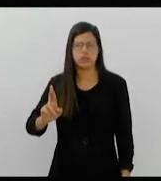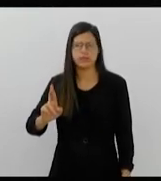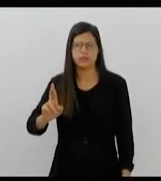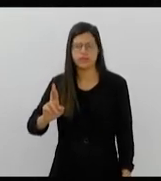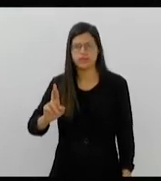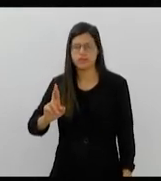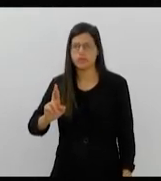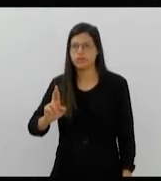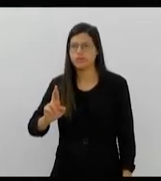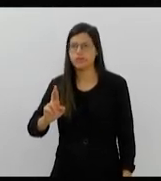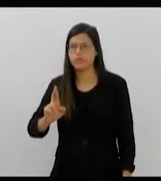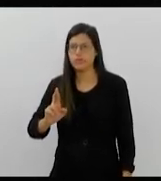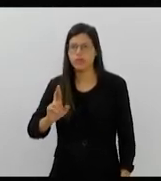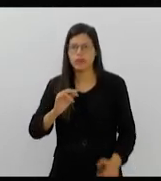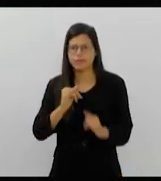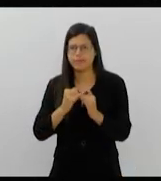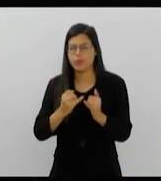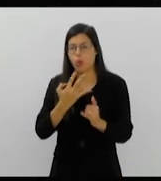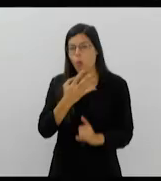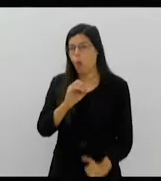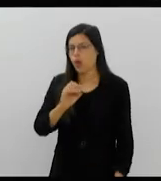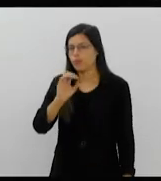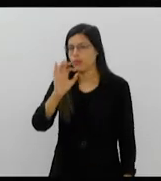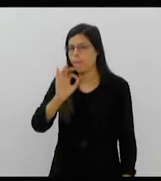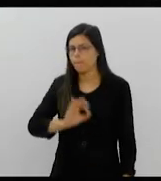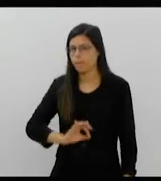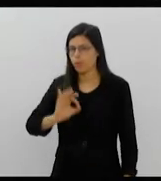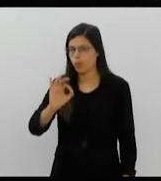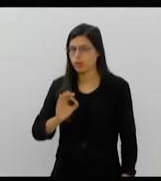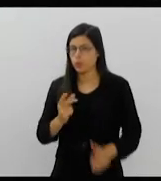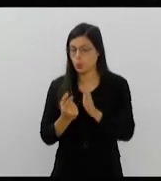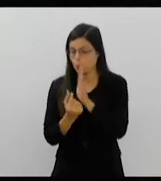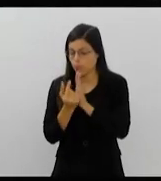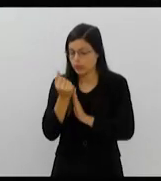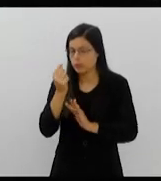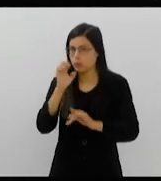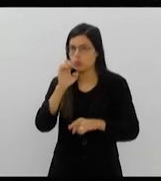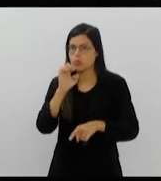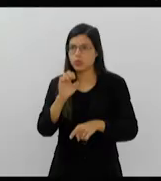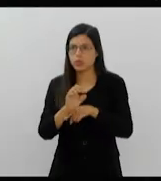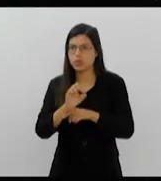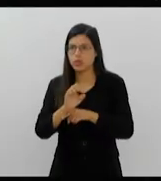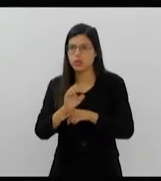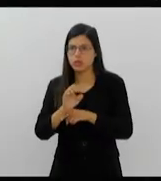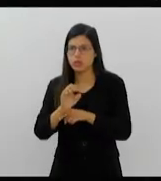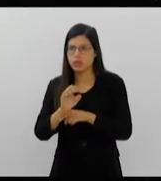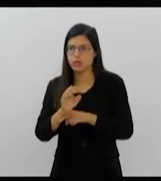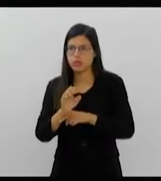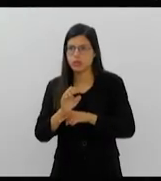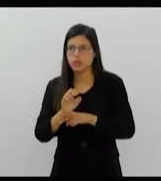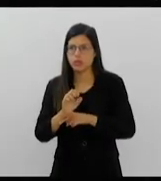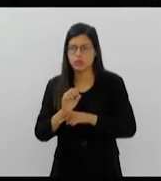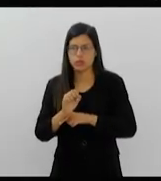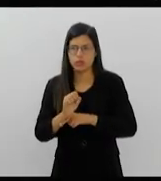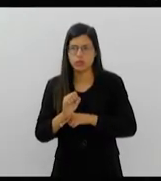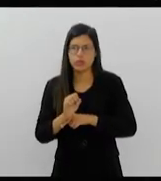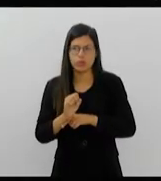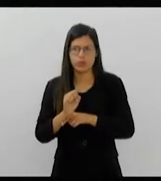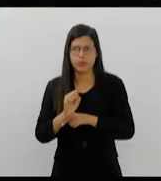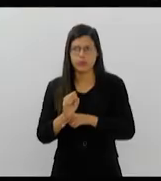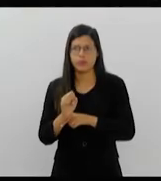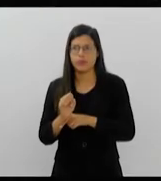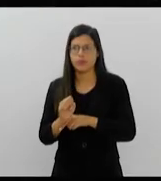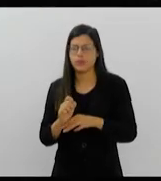que dá mais ou menos 40% do orçamento do Estado. Fazer qualquer ilação